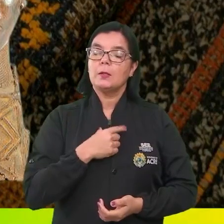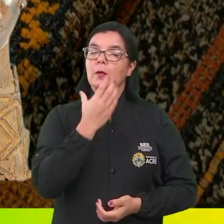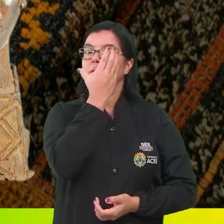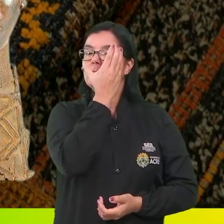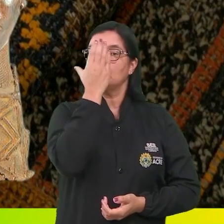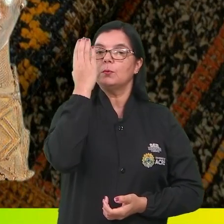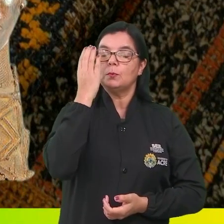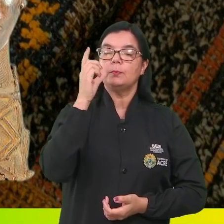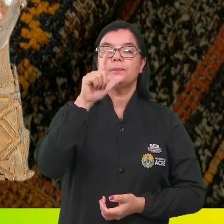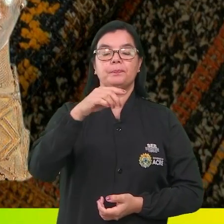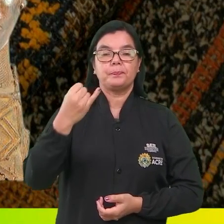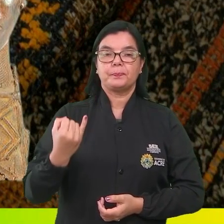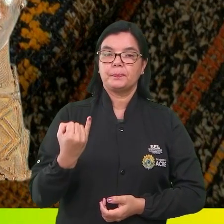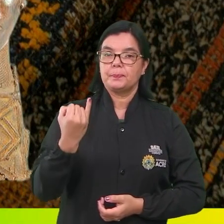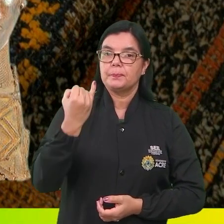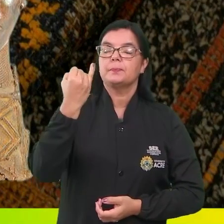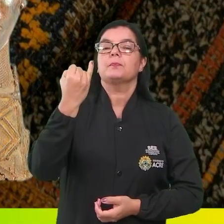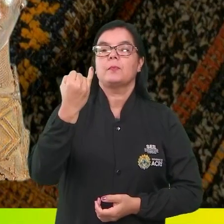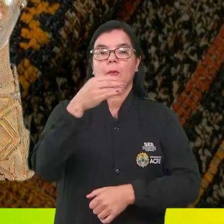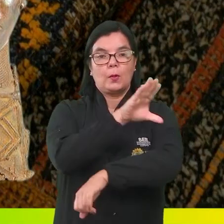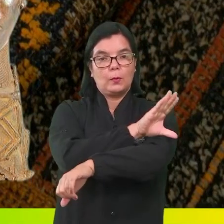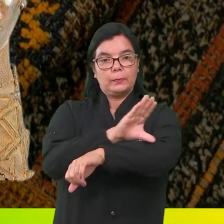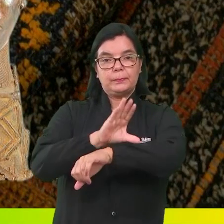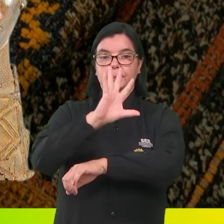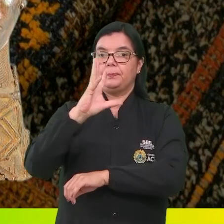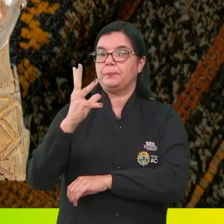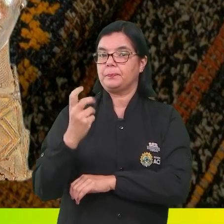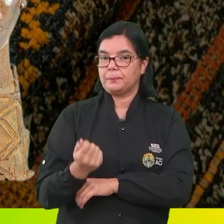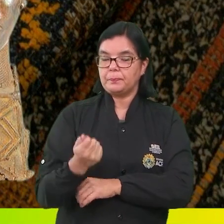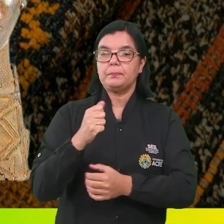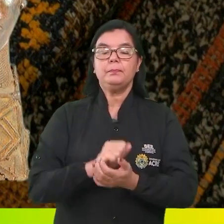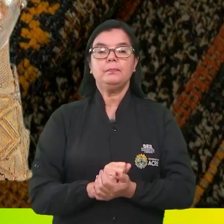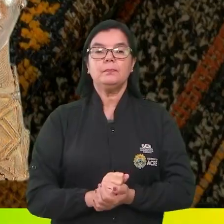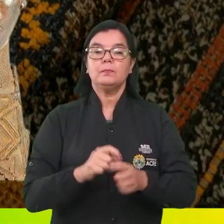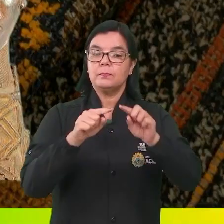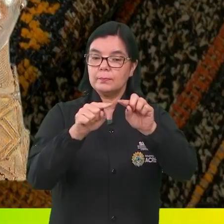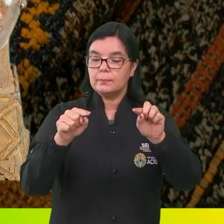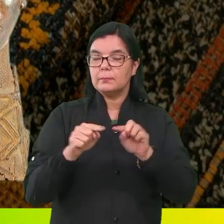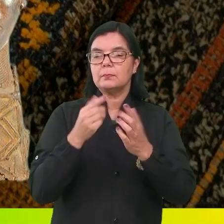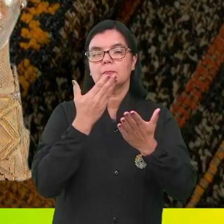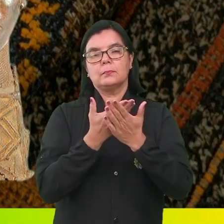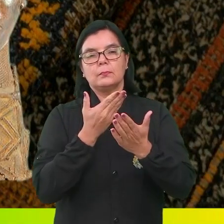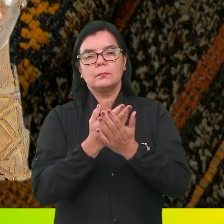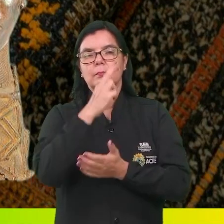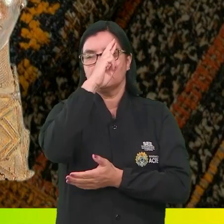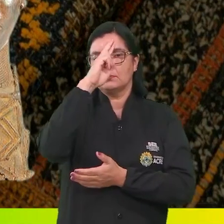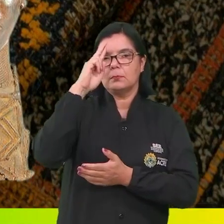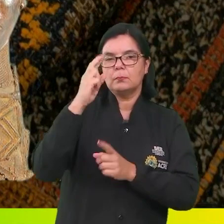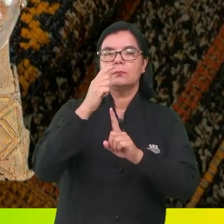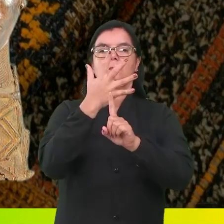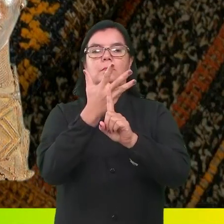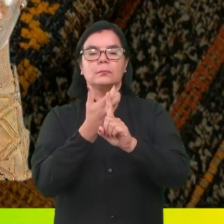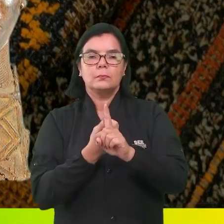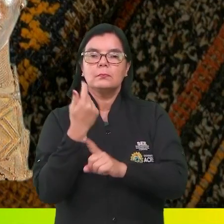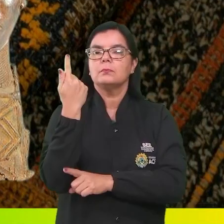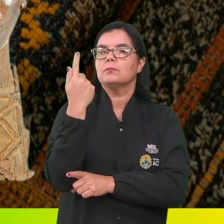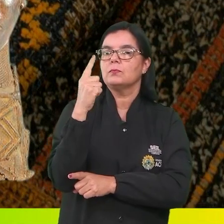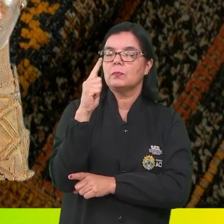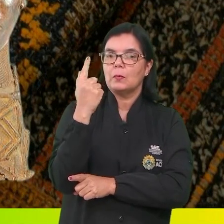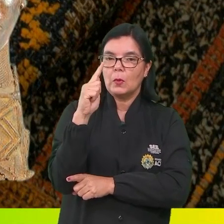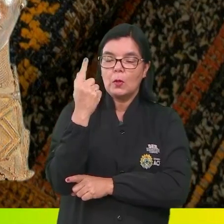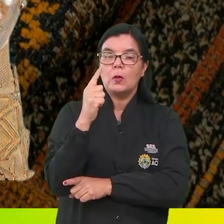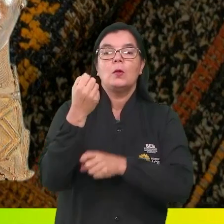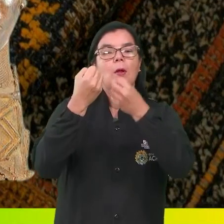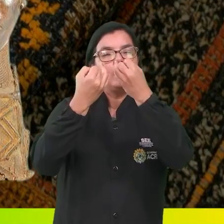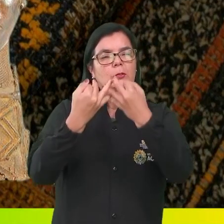são extremamente importantes na cultura africana. Na sala de aula, em história, arte, geografia, a gente trabalha muito